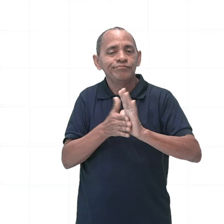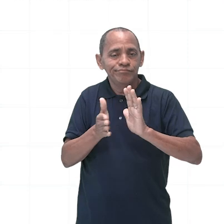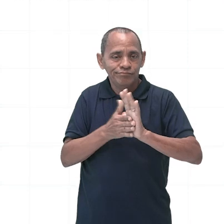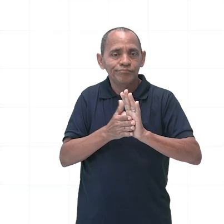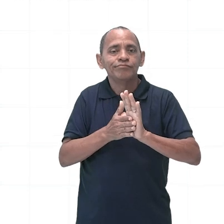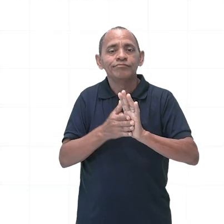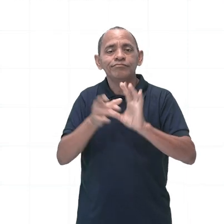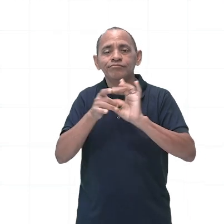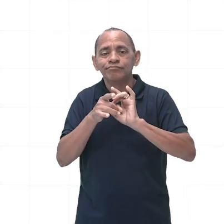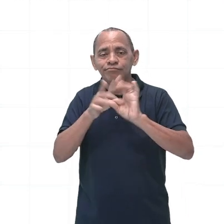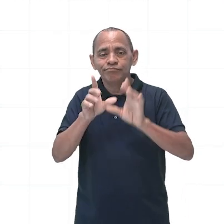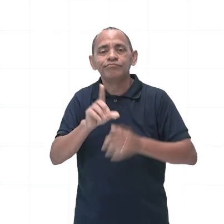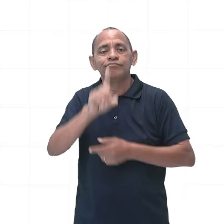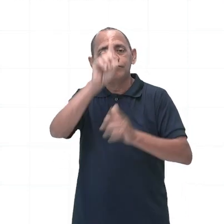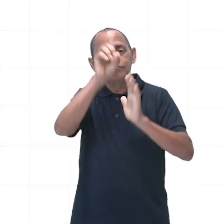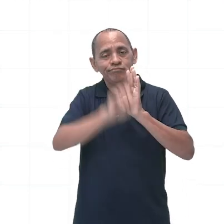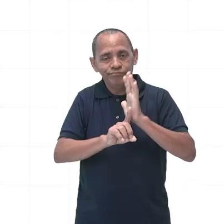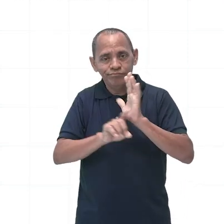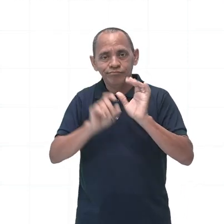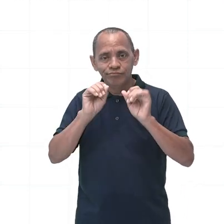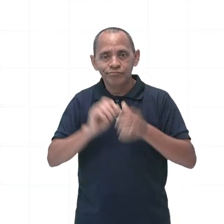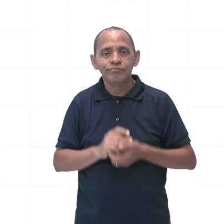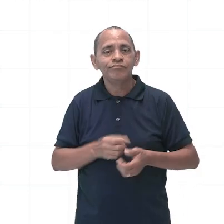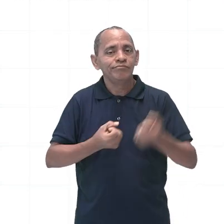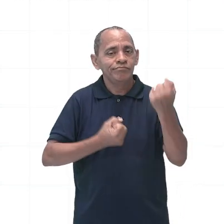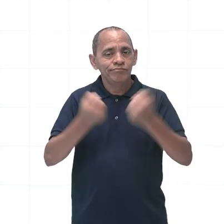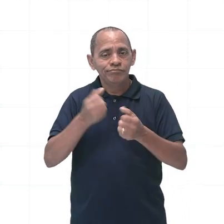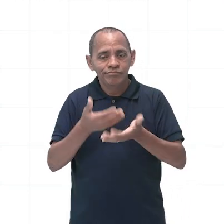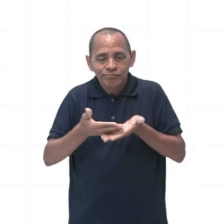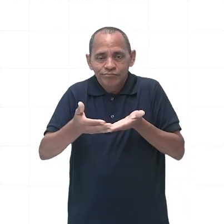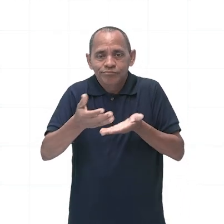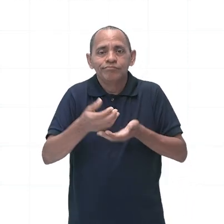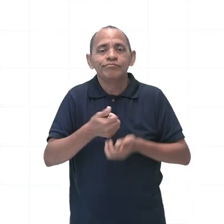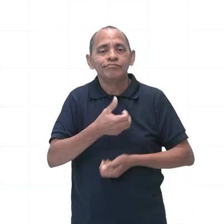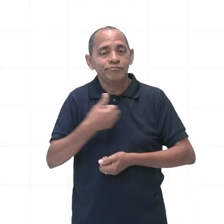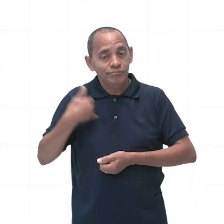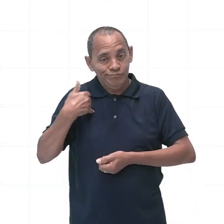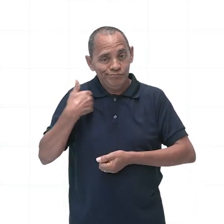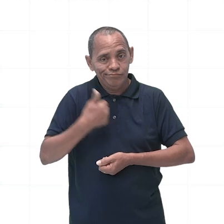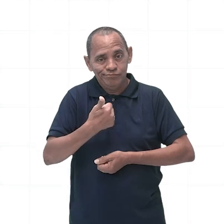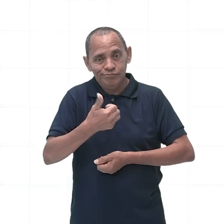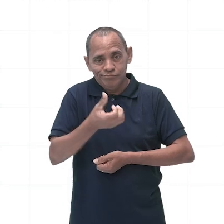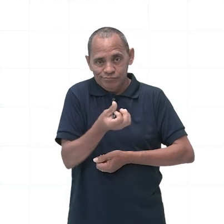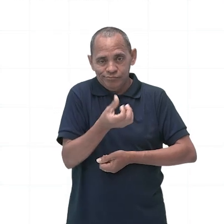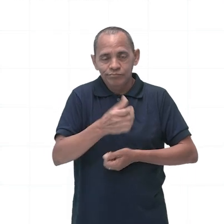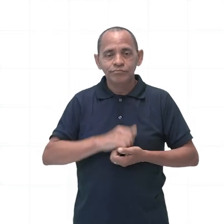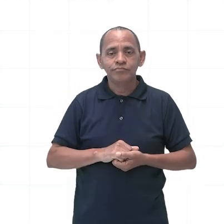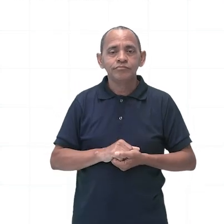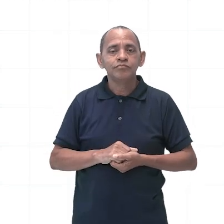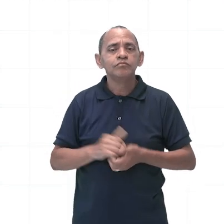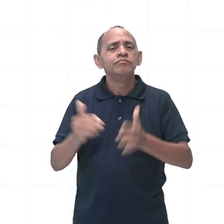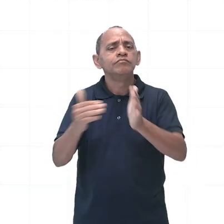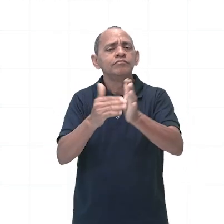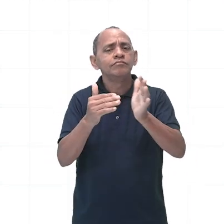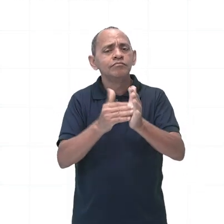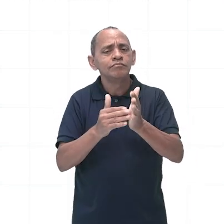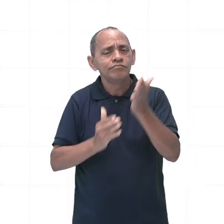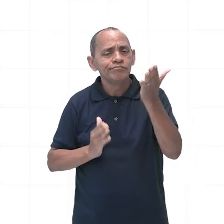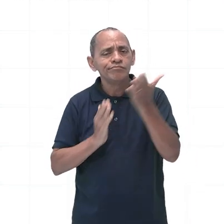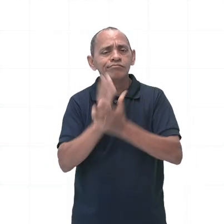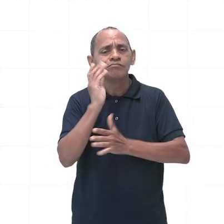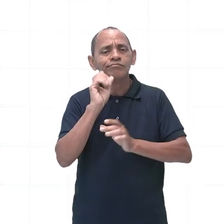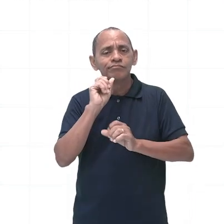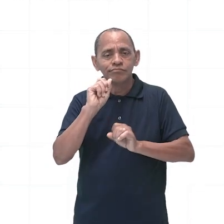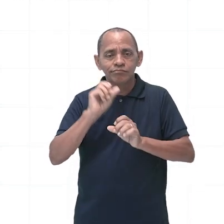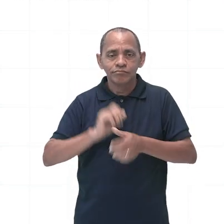o direito de dirigir a partir dos 16 anos. O que impede sua aprovação? O